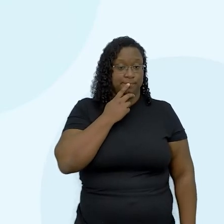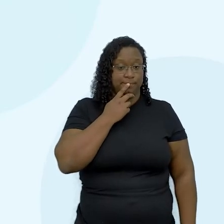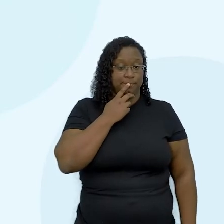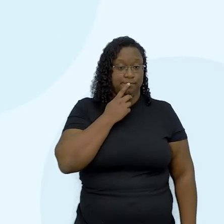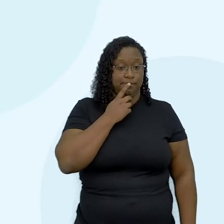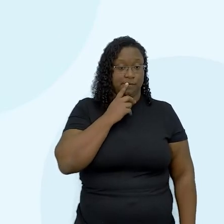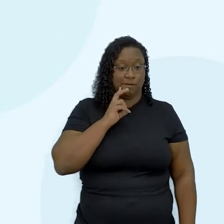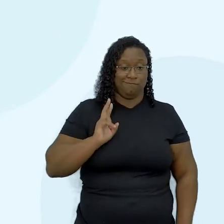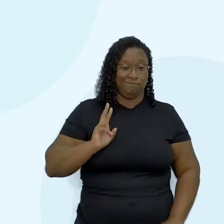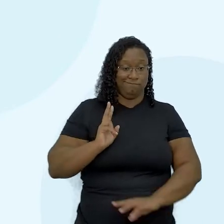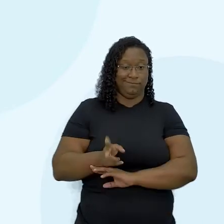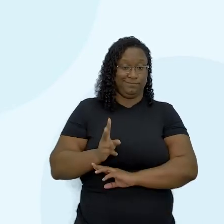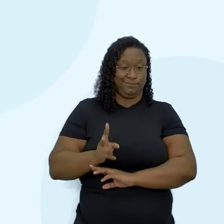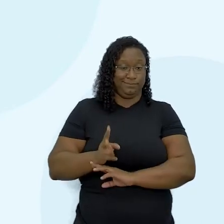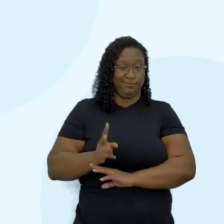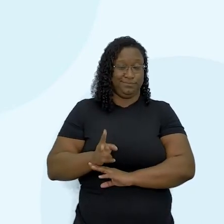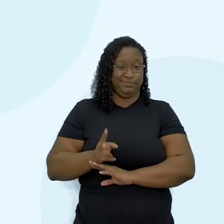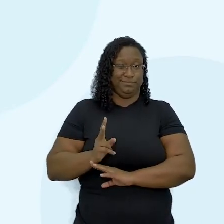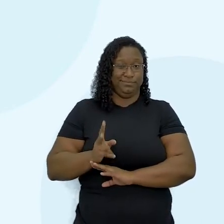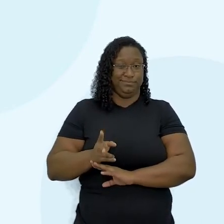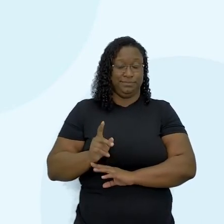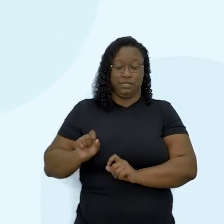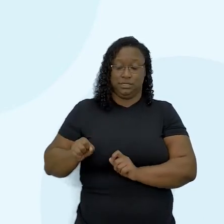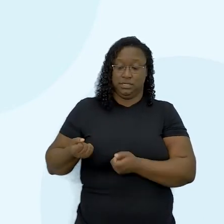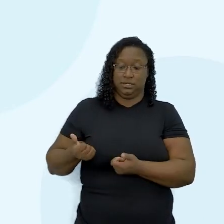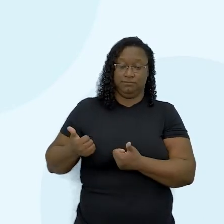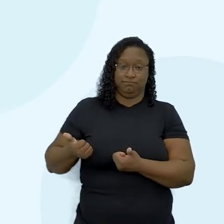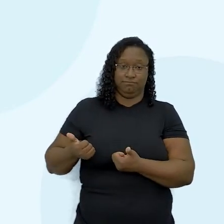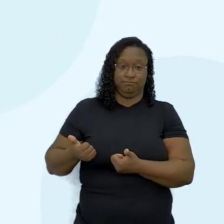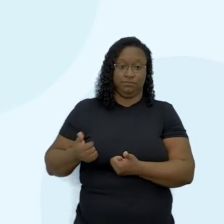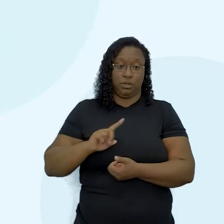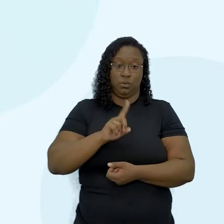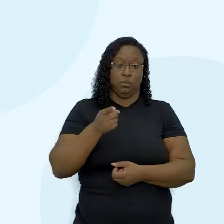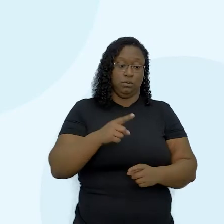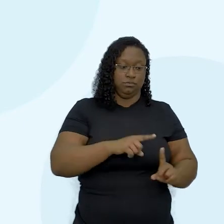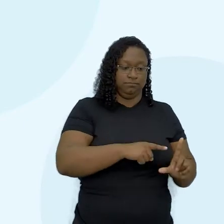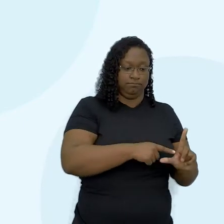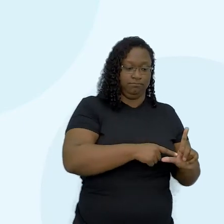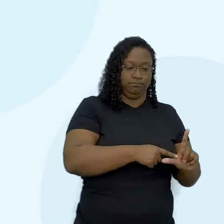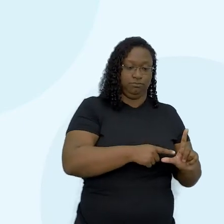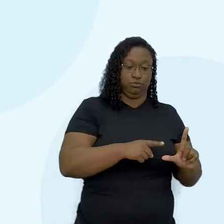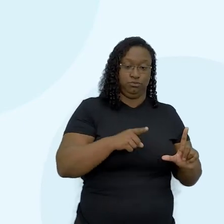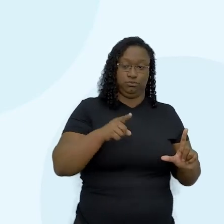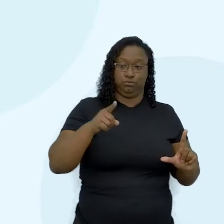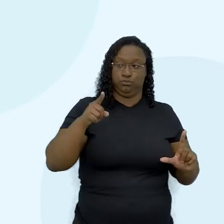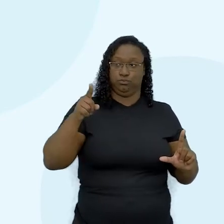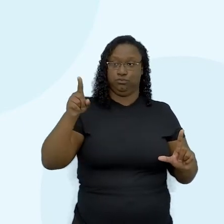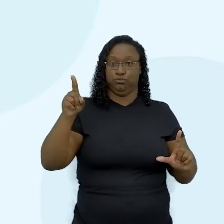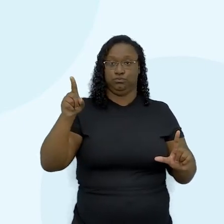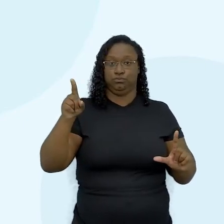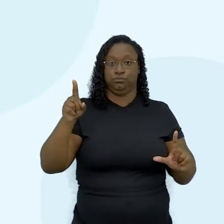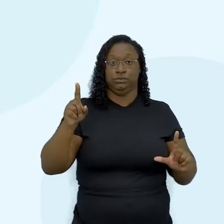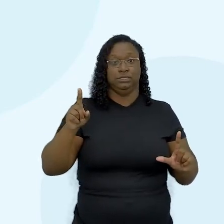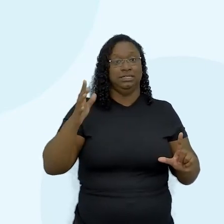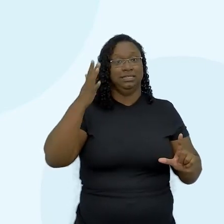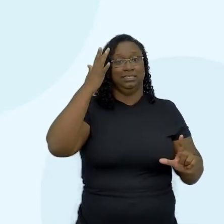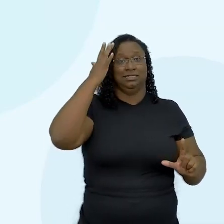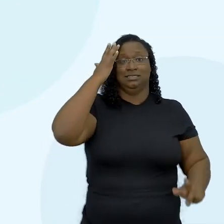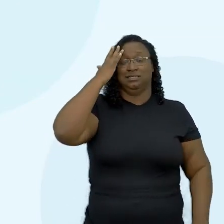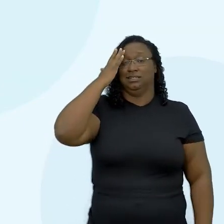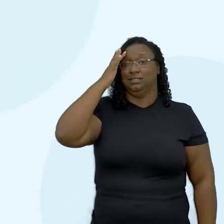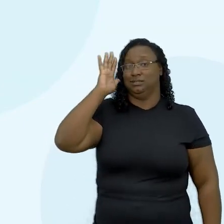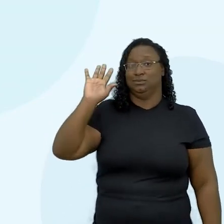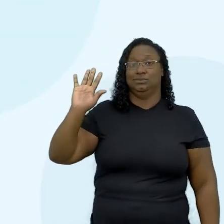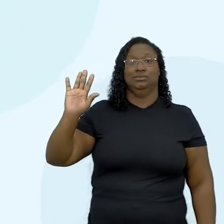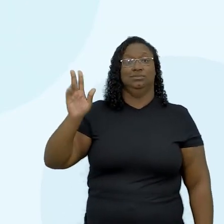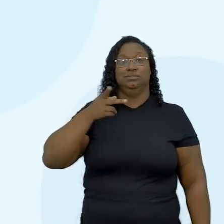Ficou só uma, teve uma trajetória de ascendência, né? Embora seja mais potente. É chute, eu não sei te dizer, porque olha,